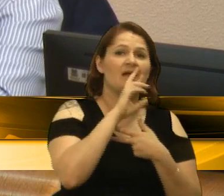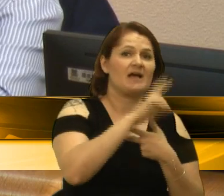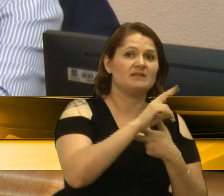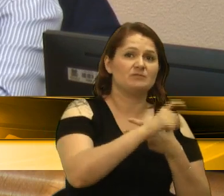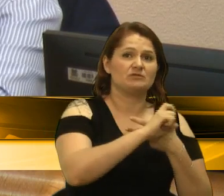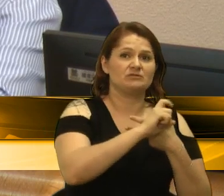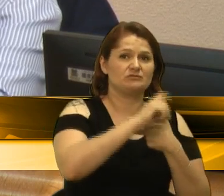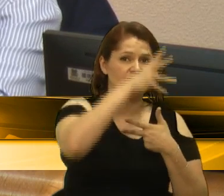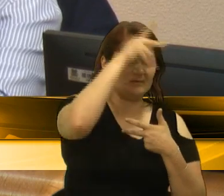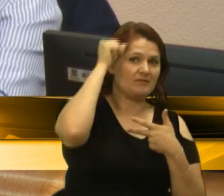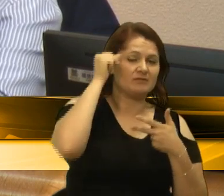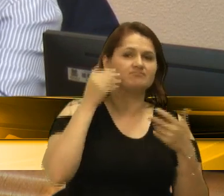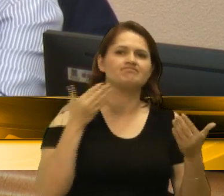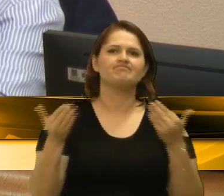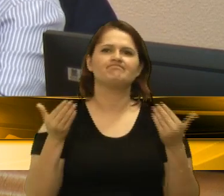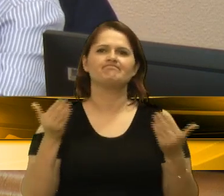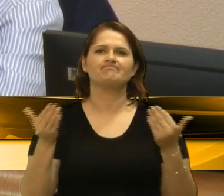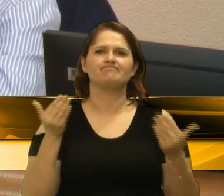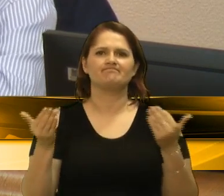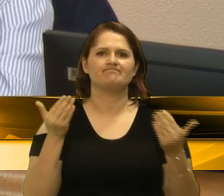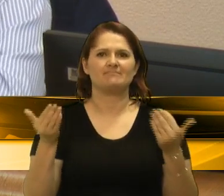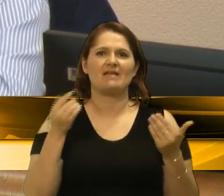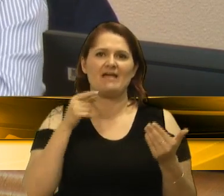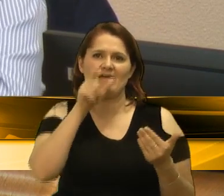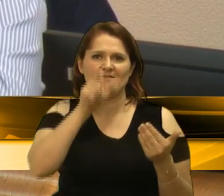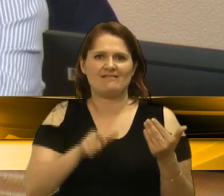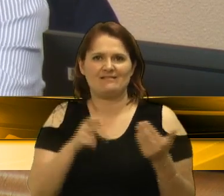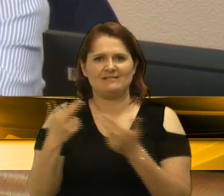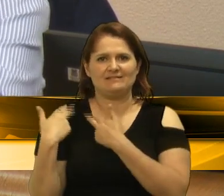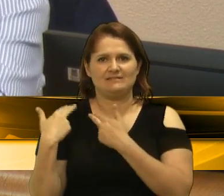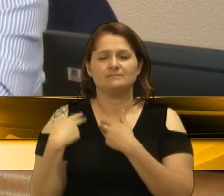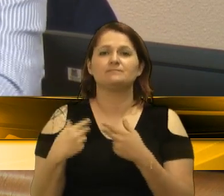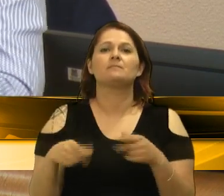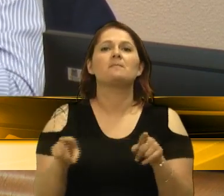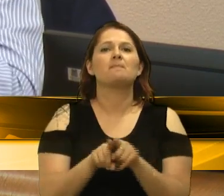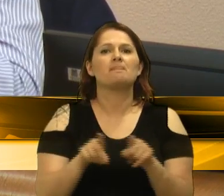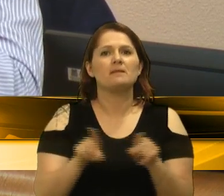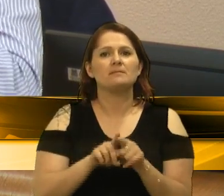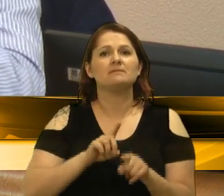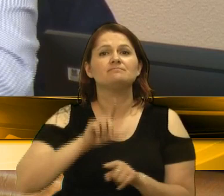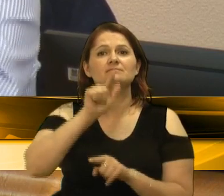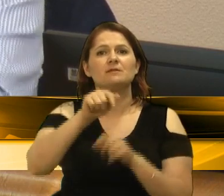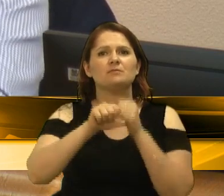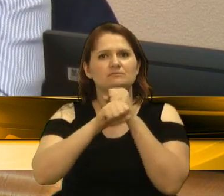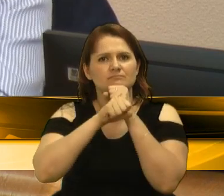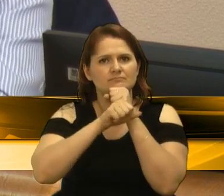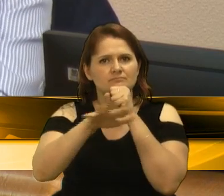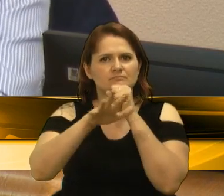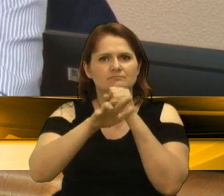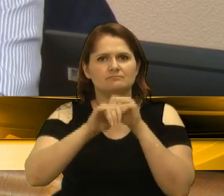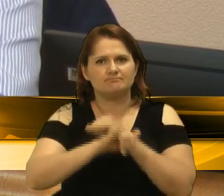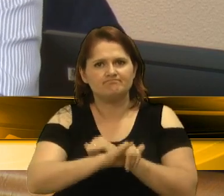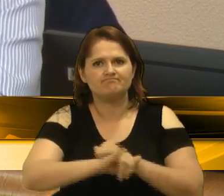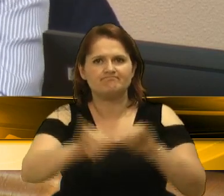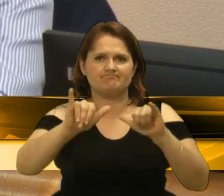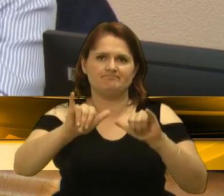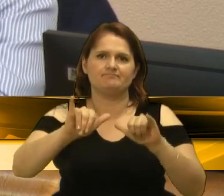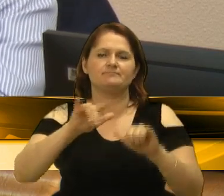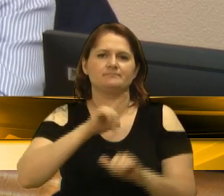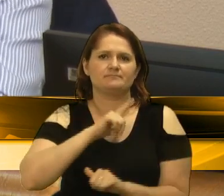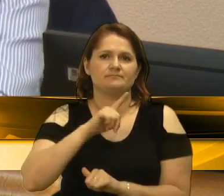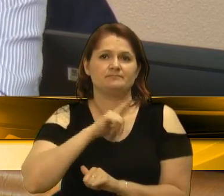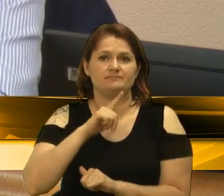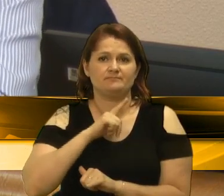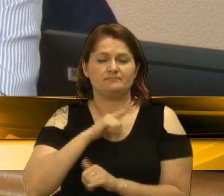comissão. Quarto, publicidade. Definida a matéria na CCJL, o presidente da Câmara determina a publicação